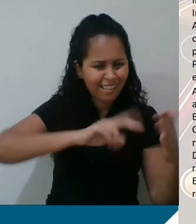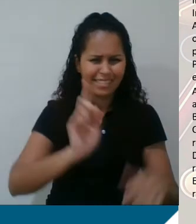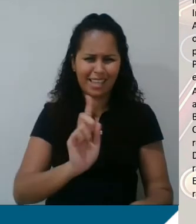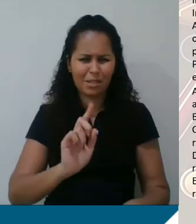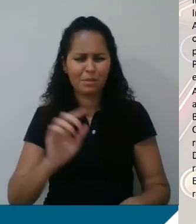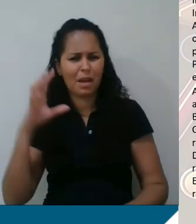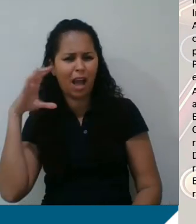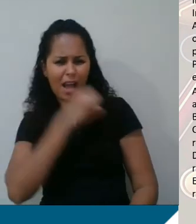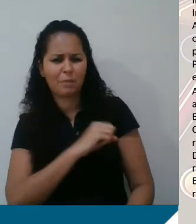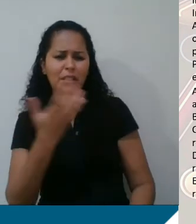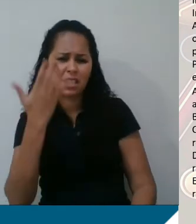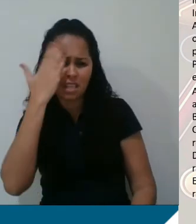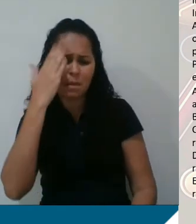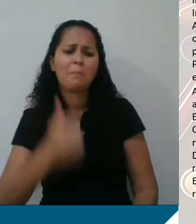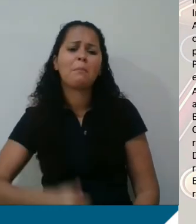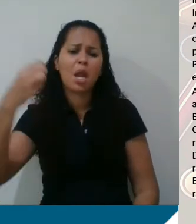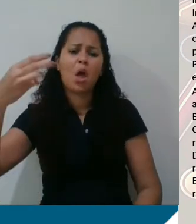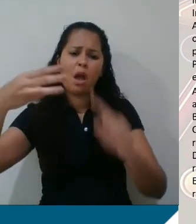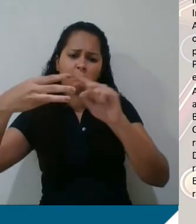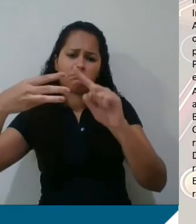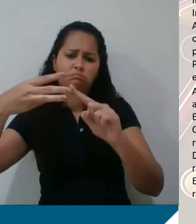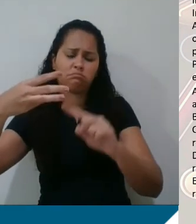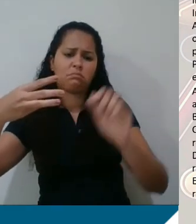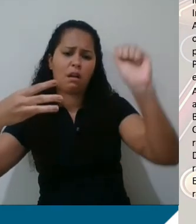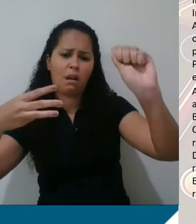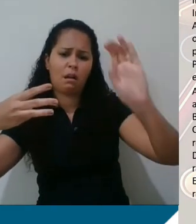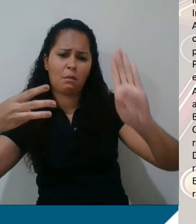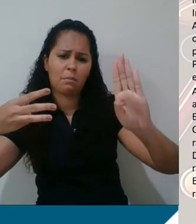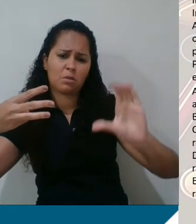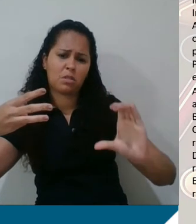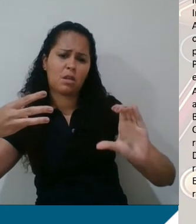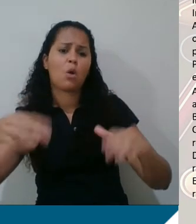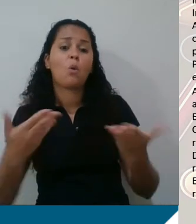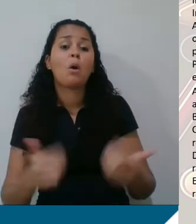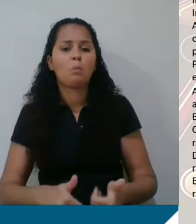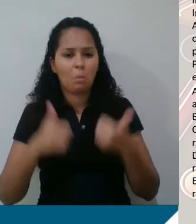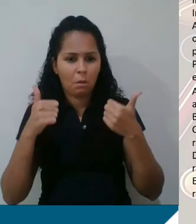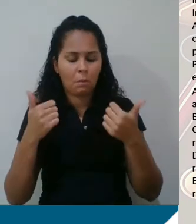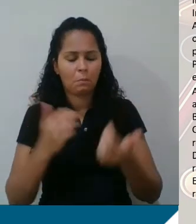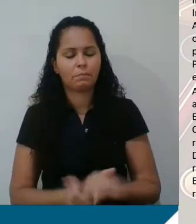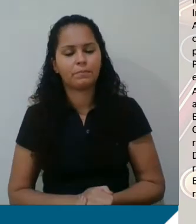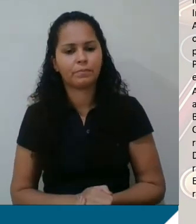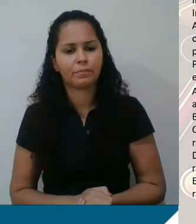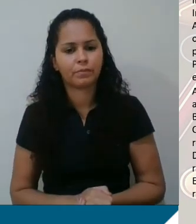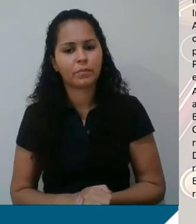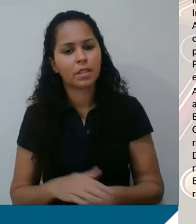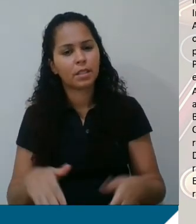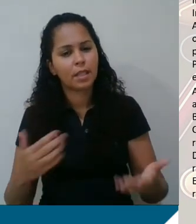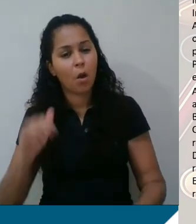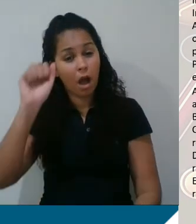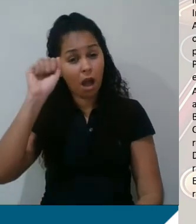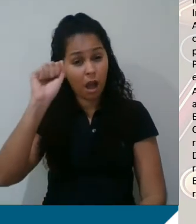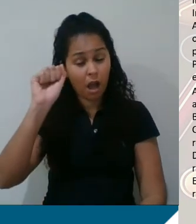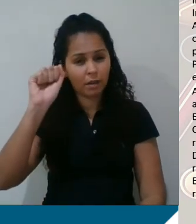não vou ler as alternativas com vocês, ele quer saber se é o melhor investimento A, o B ou o C. Então, vamos lá? Bem,